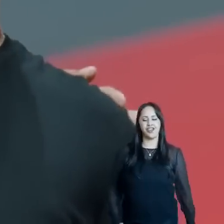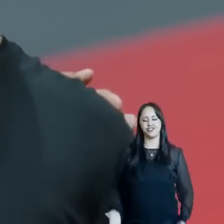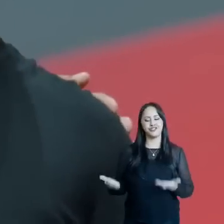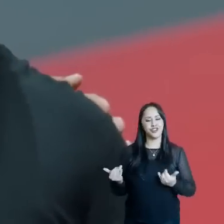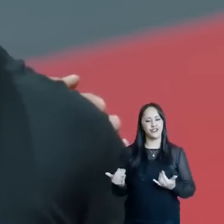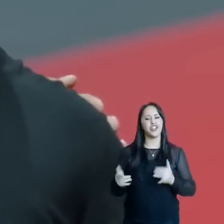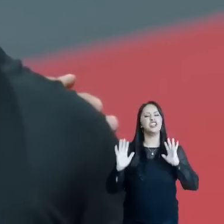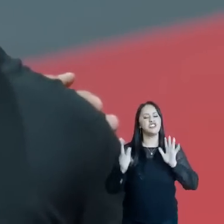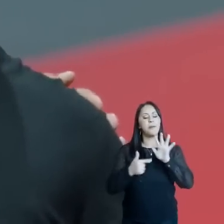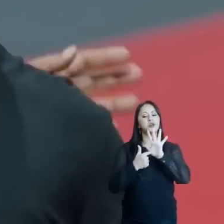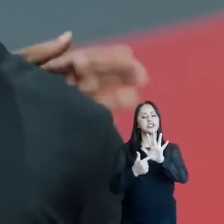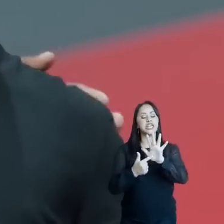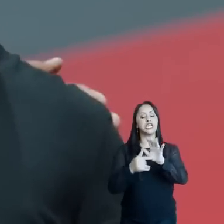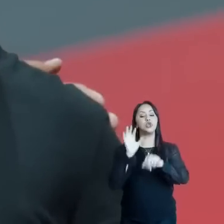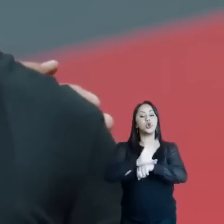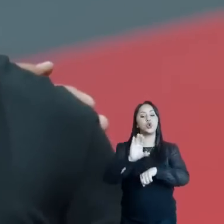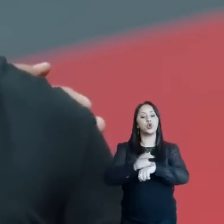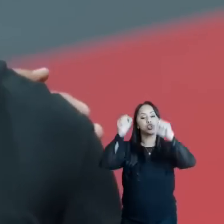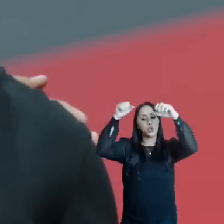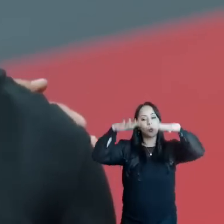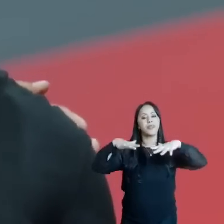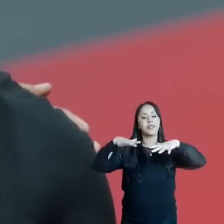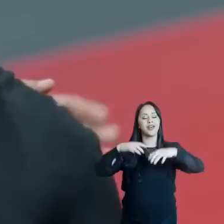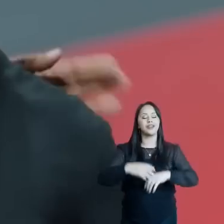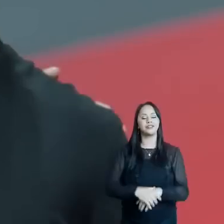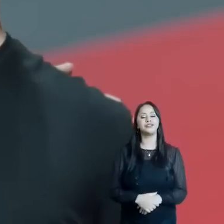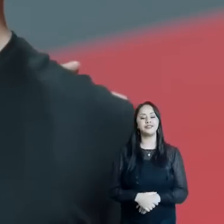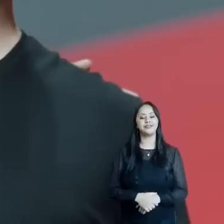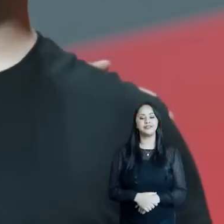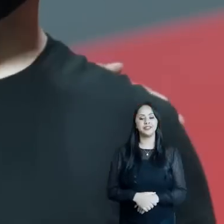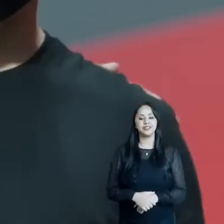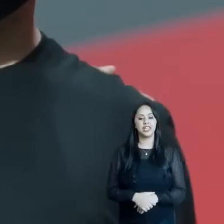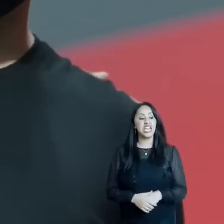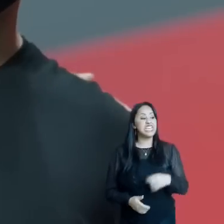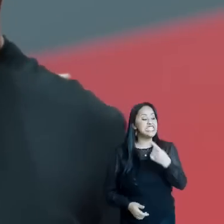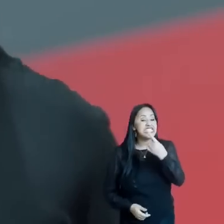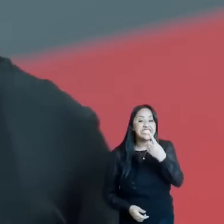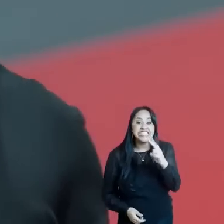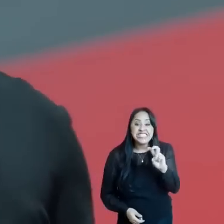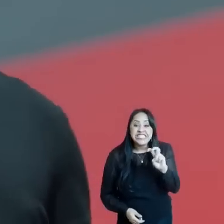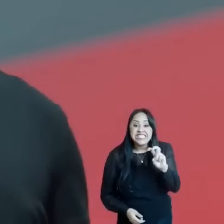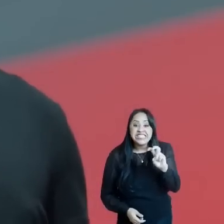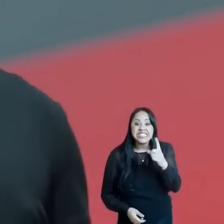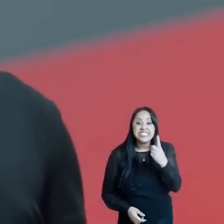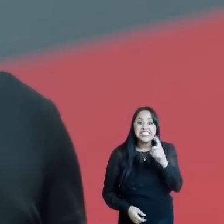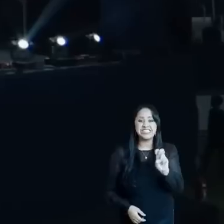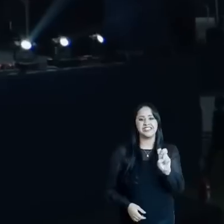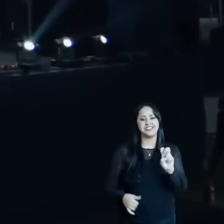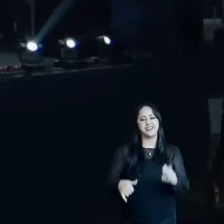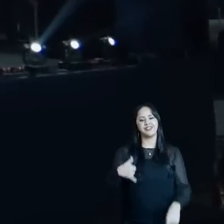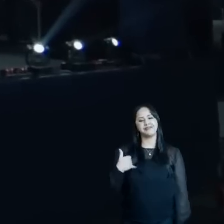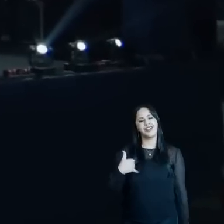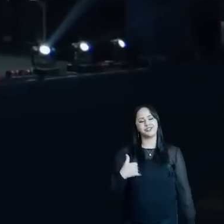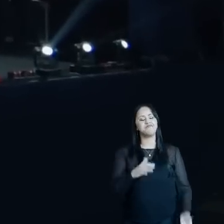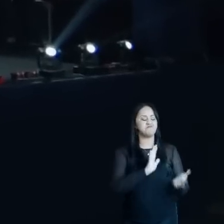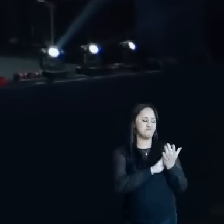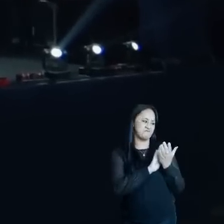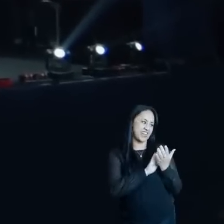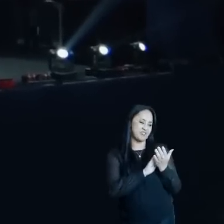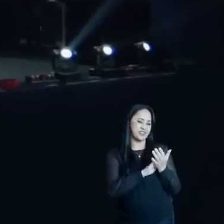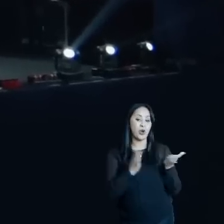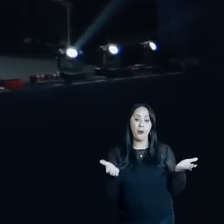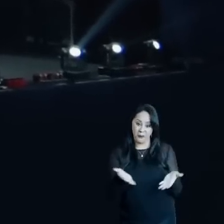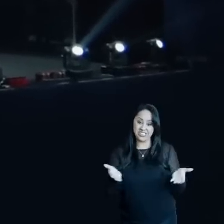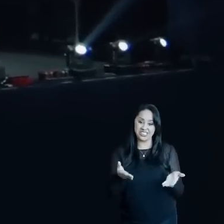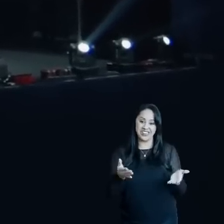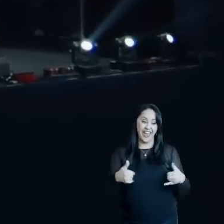ele no Iluminado. Estava com 14 anos, hoje é seu aniversário, né? É isso. Completando 15 anos de idade hoje. 15 anos de idade. Parabéns, mano.